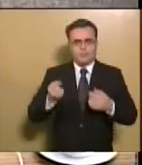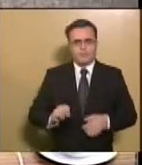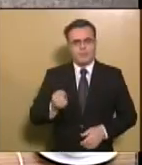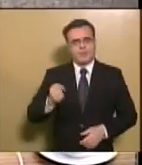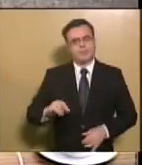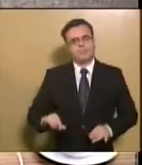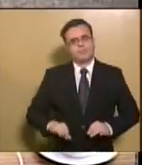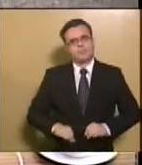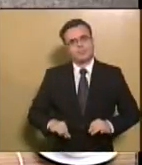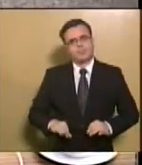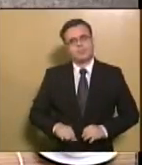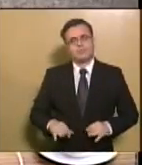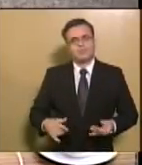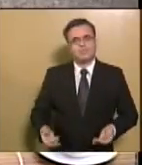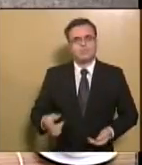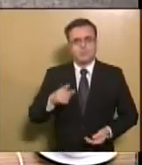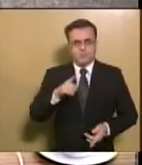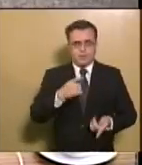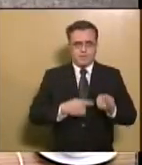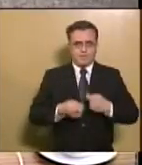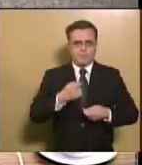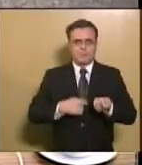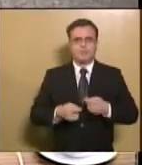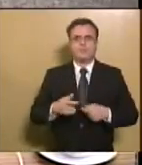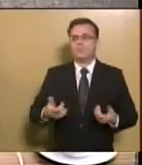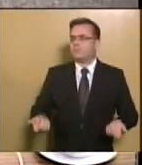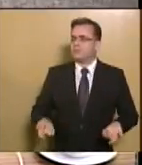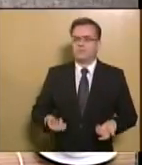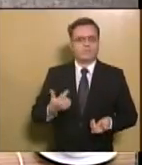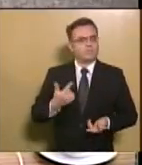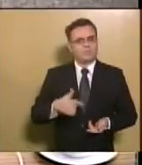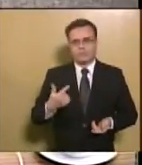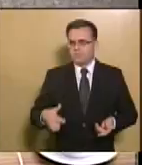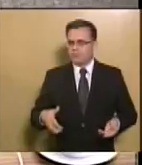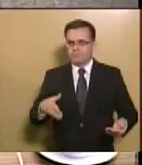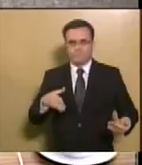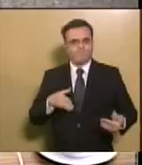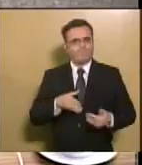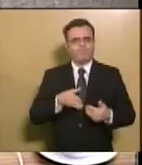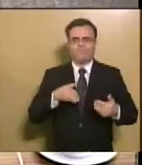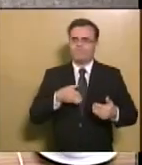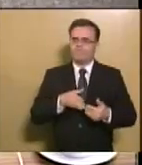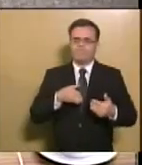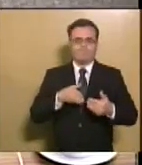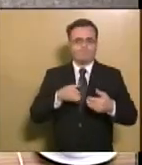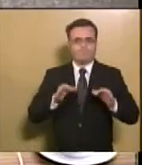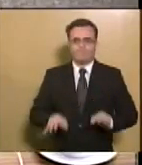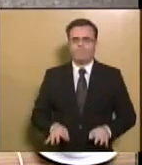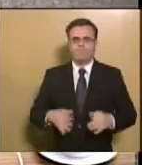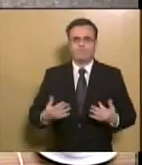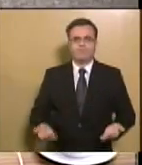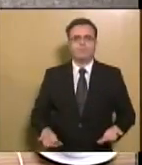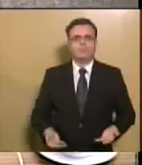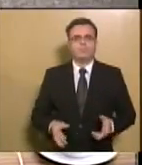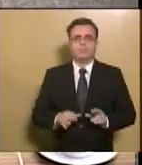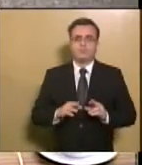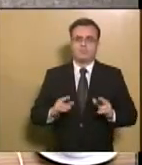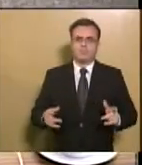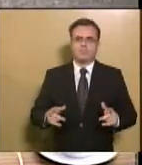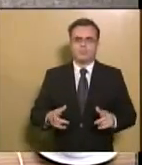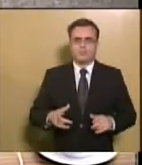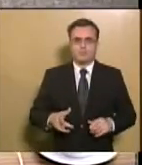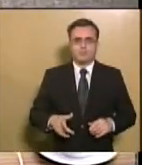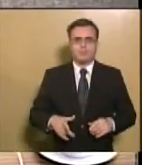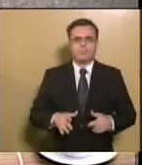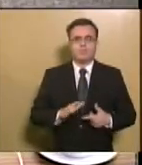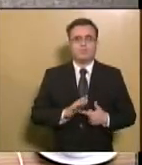caro por uma gestão que não vem correspondendo à expectativa. Pelo contrário, está levando o estado de